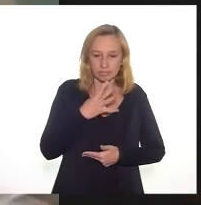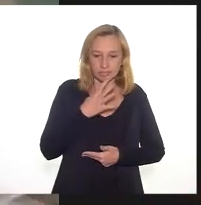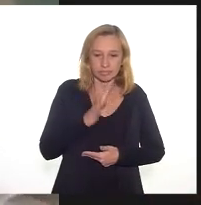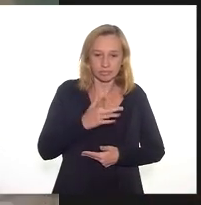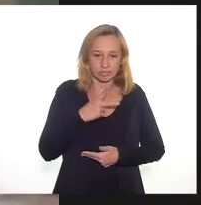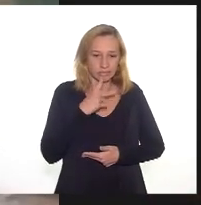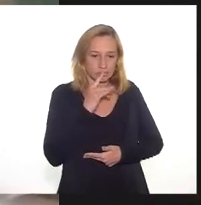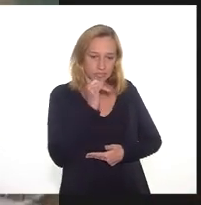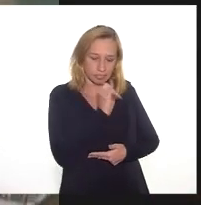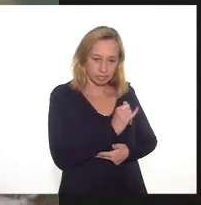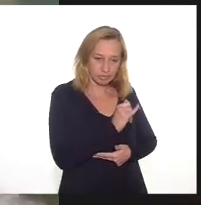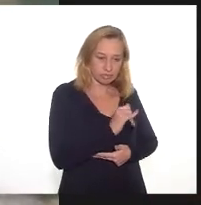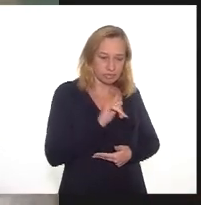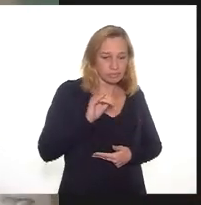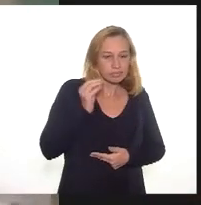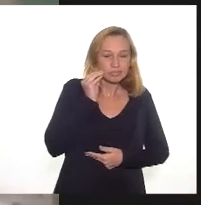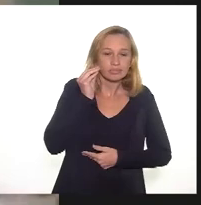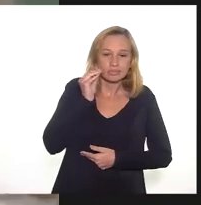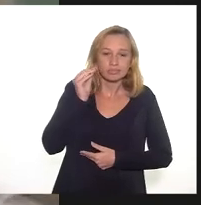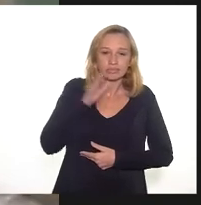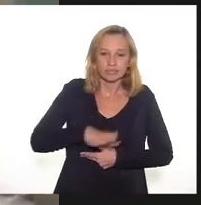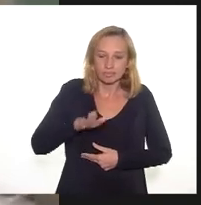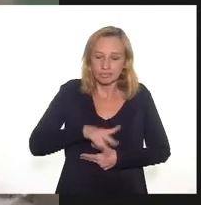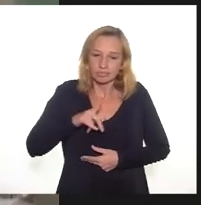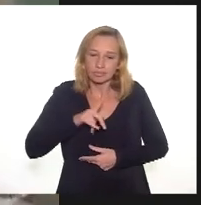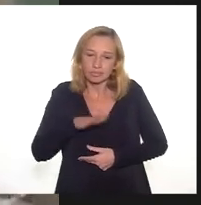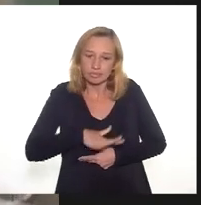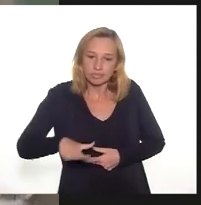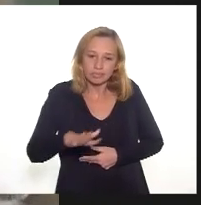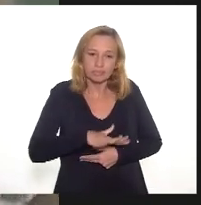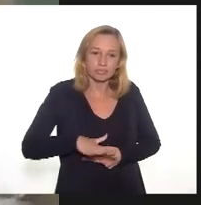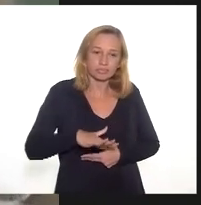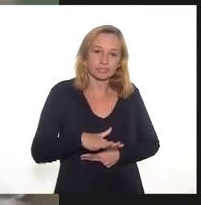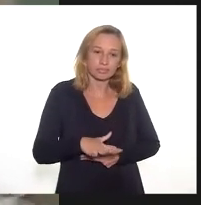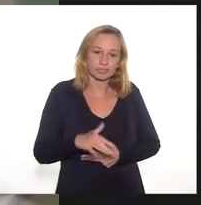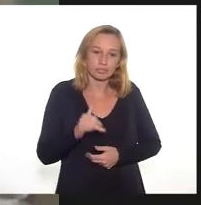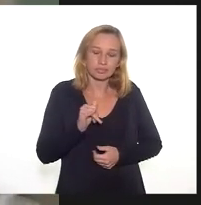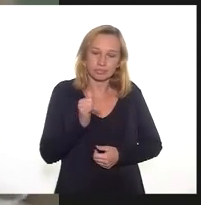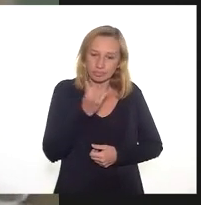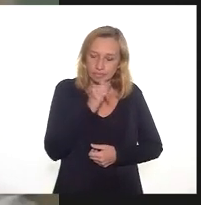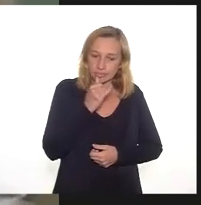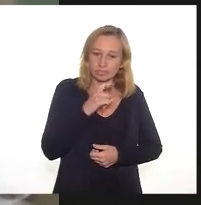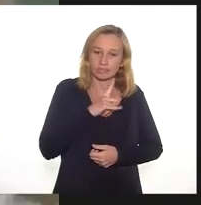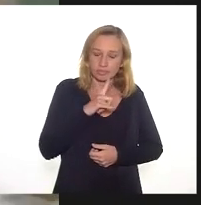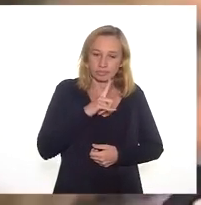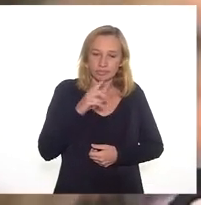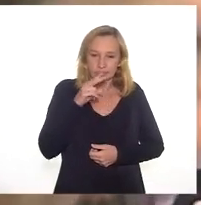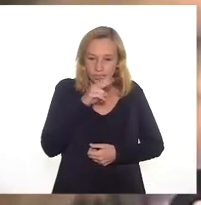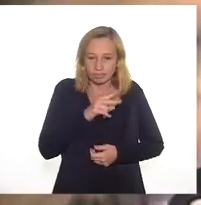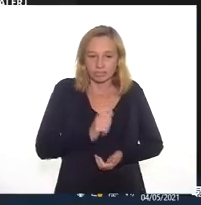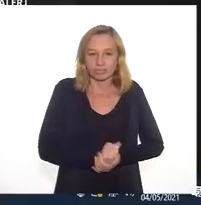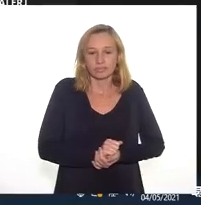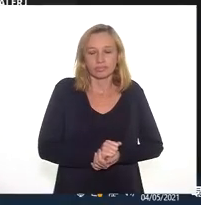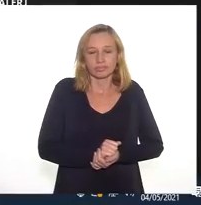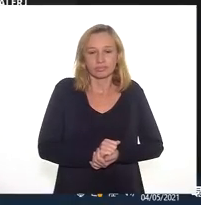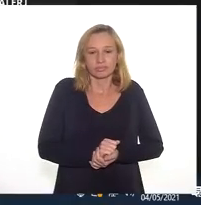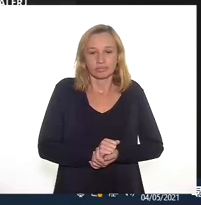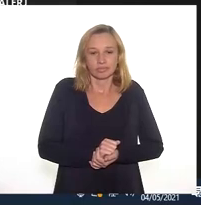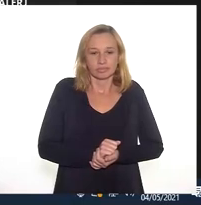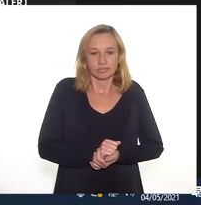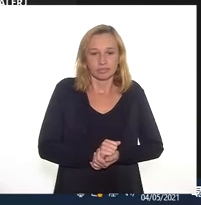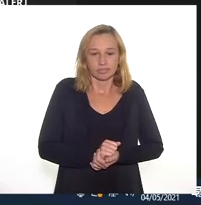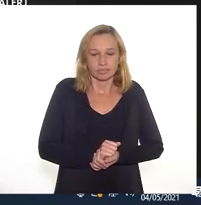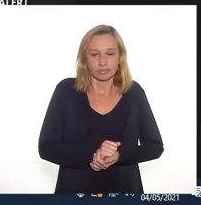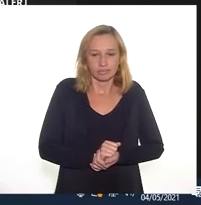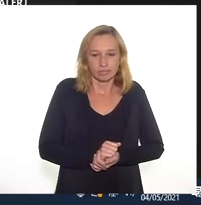a oportunidade das crianças terem um espaço para gastar um pouco a energia que eles têm, não é isso? Isso. E ao mesmo